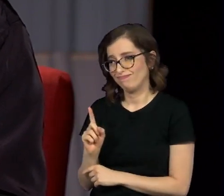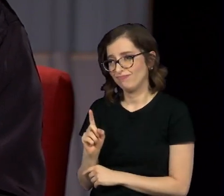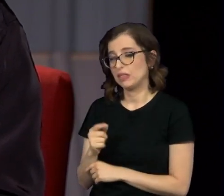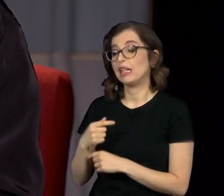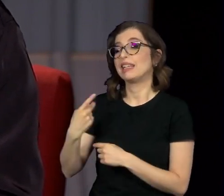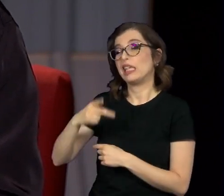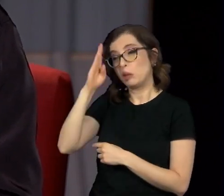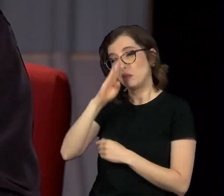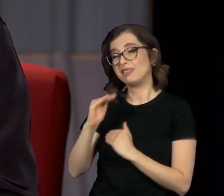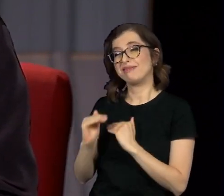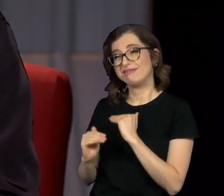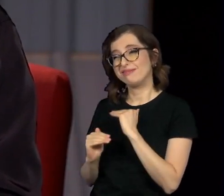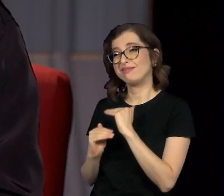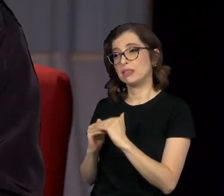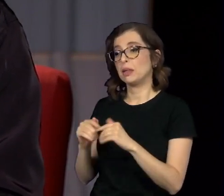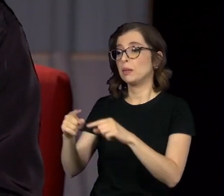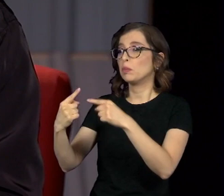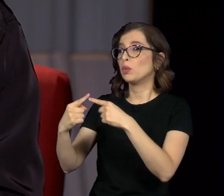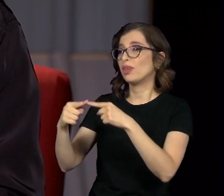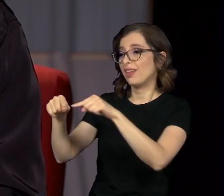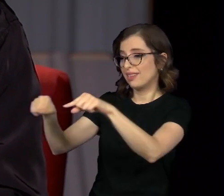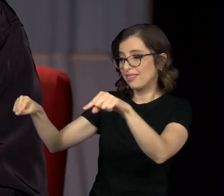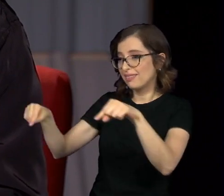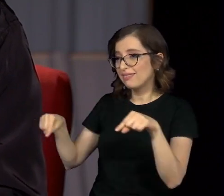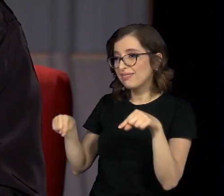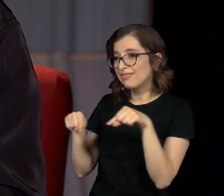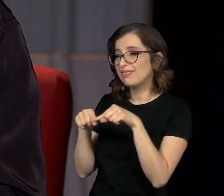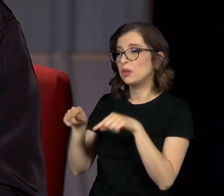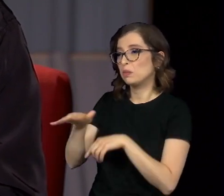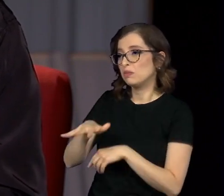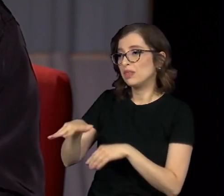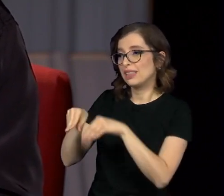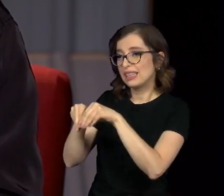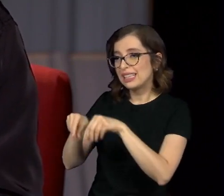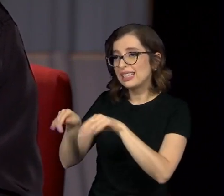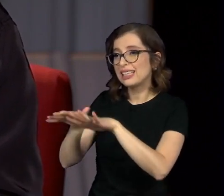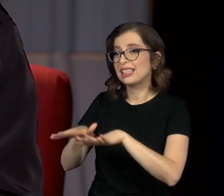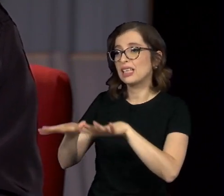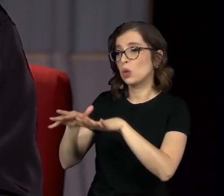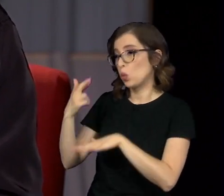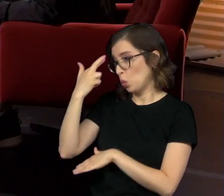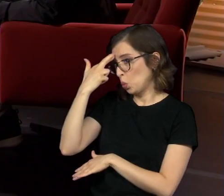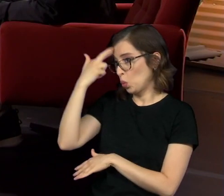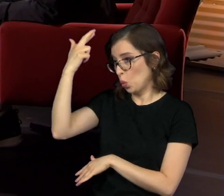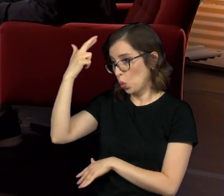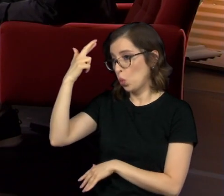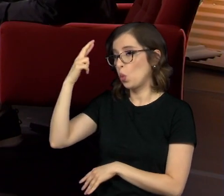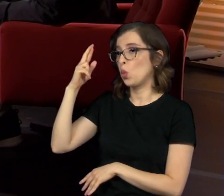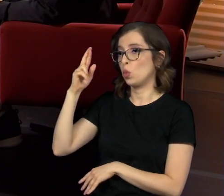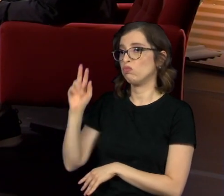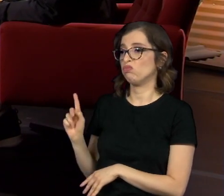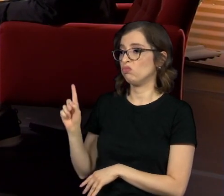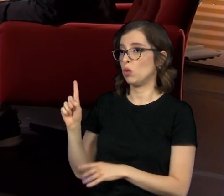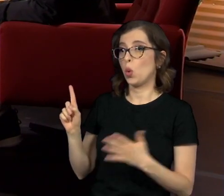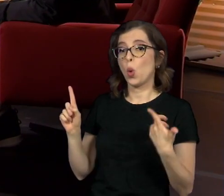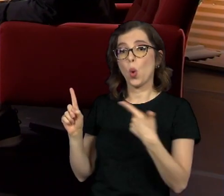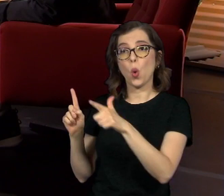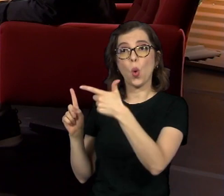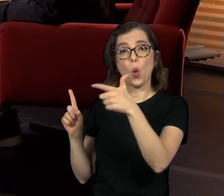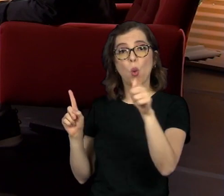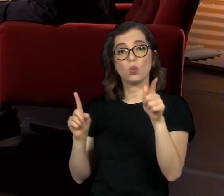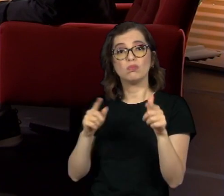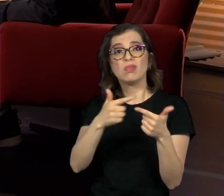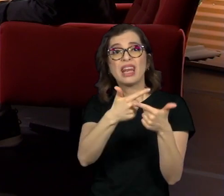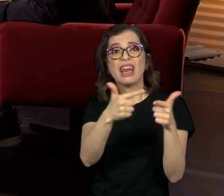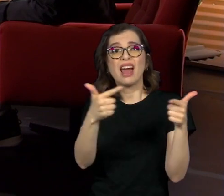isso é um problema para a nossa sociedade, né? Porque é um dos pilares da desigualdade. Quando se fala de reforma agrária, eu